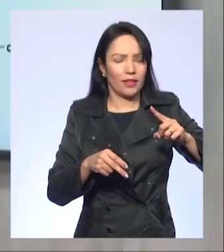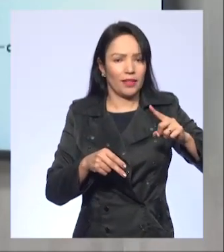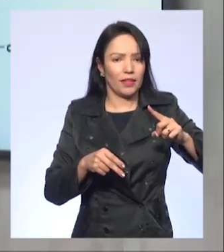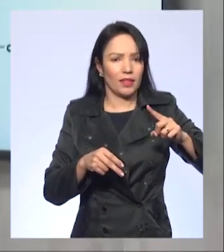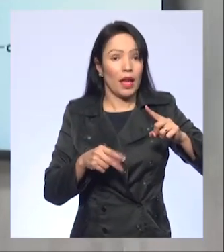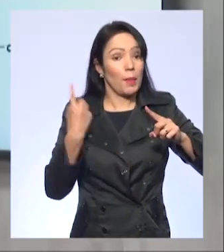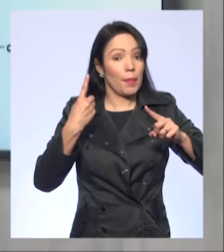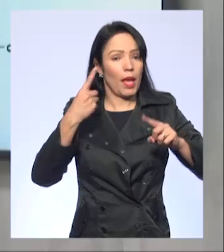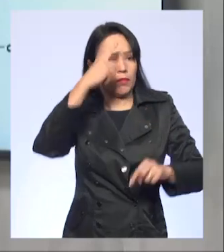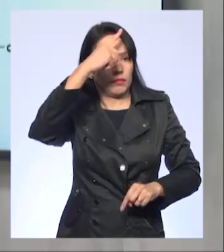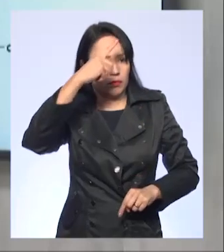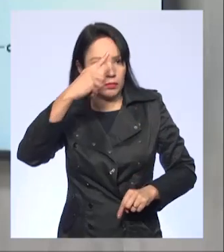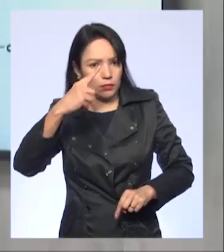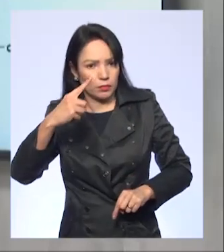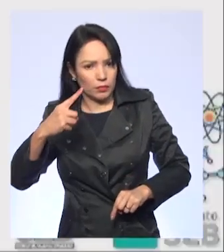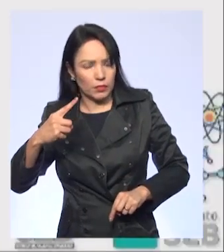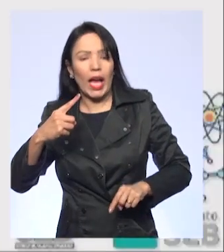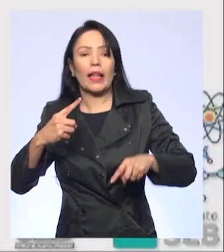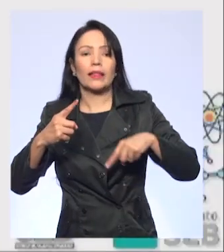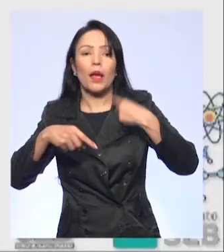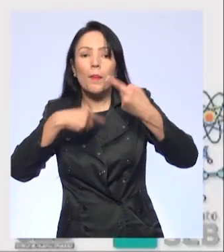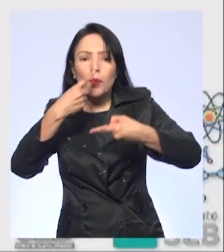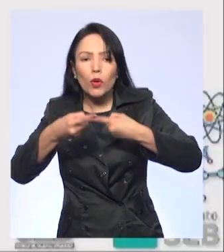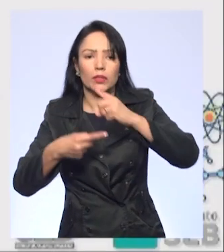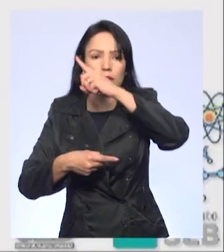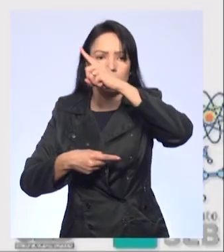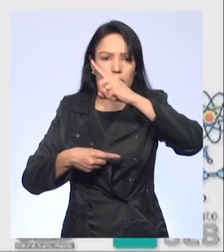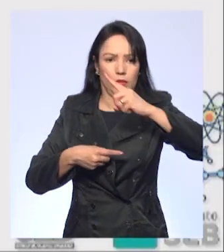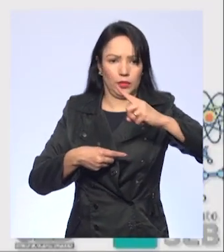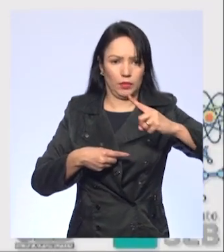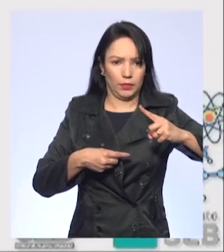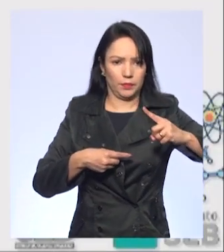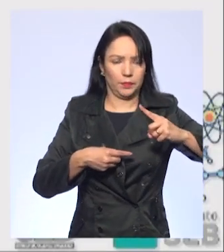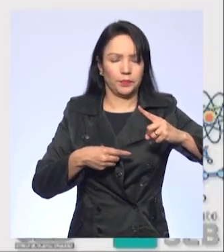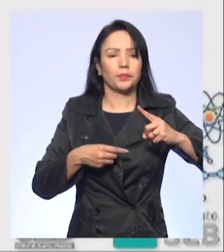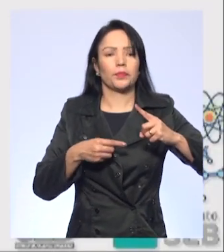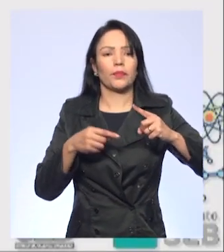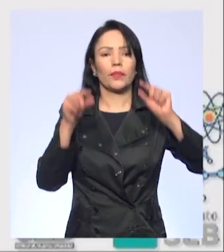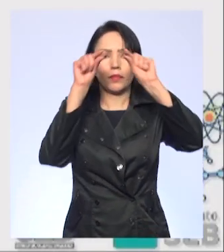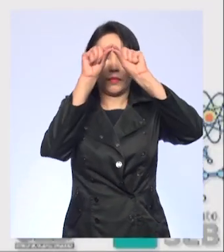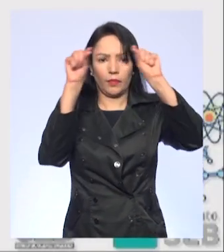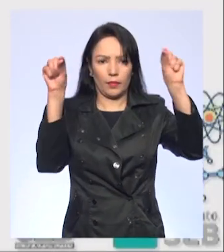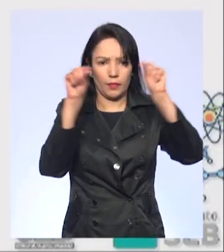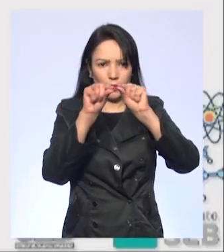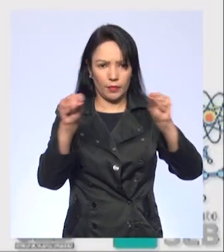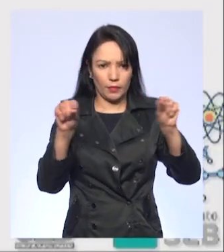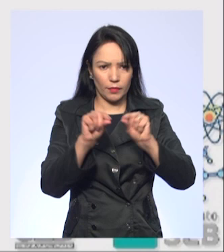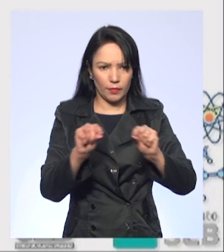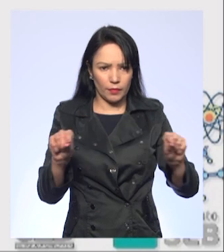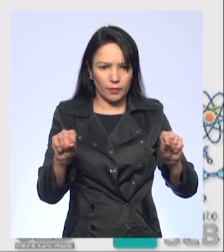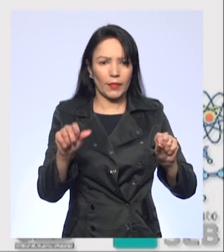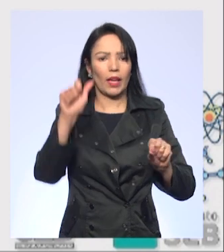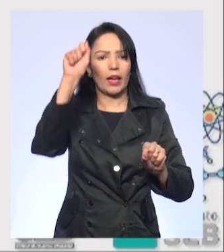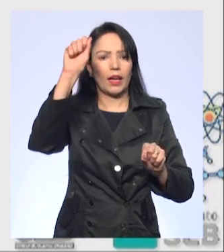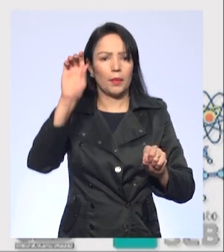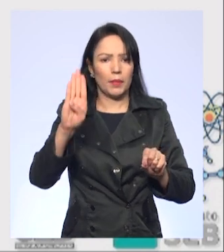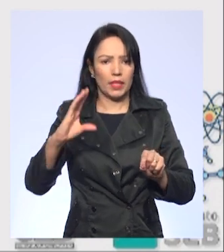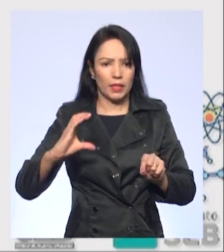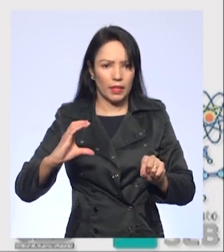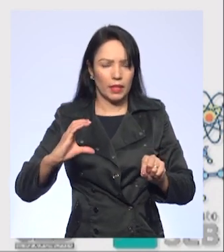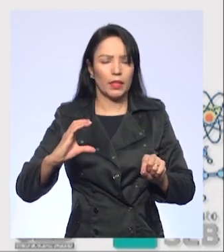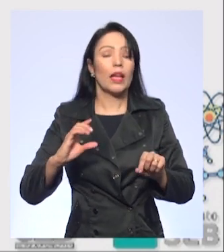ela, tá? Veja aí, vamos para a tela, é tranquilo. Eu tenho aqui retas paralelas, ABC, paralelas, e as